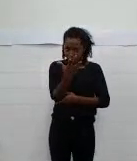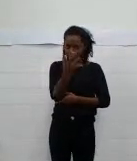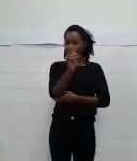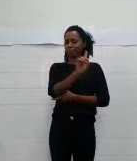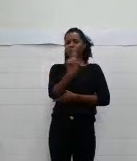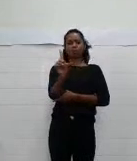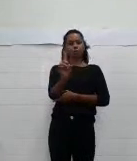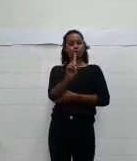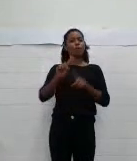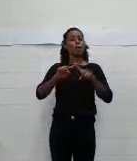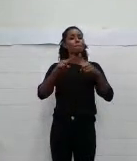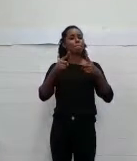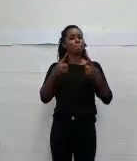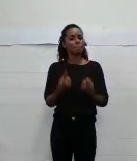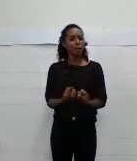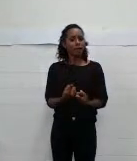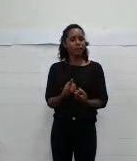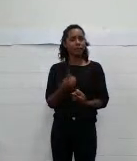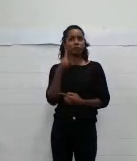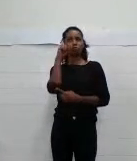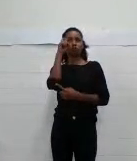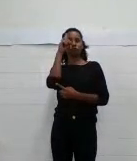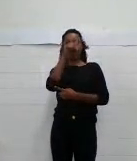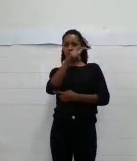também não é missão impossível.